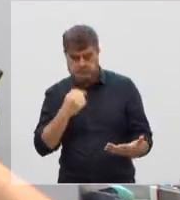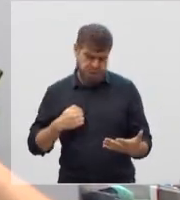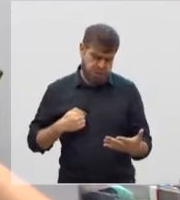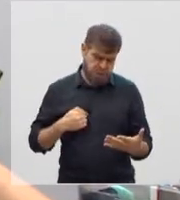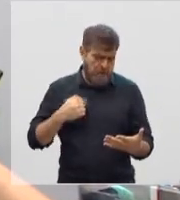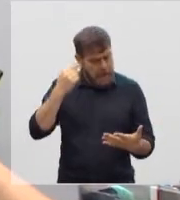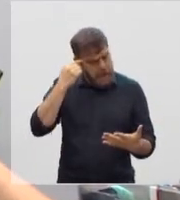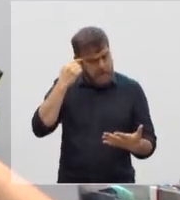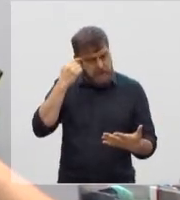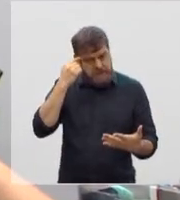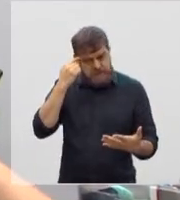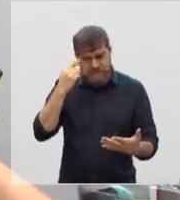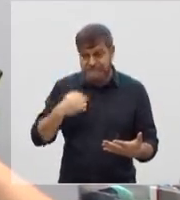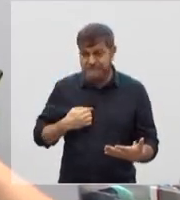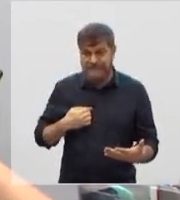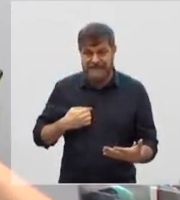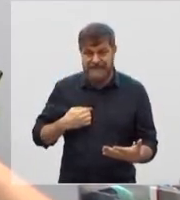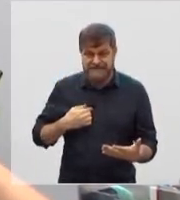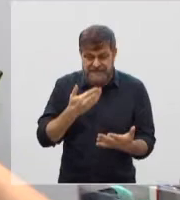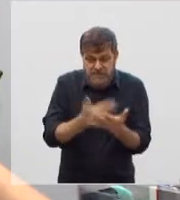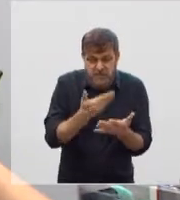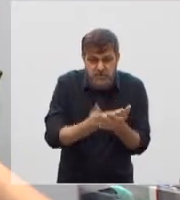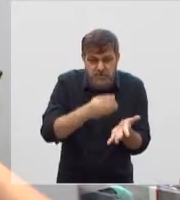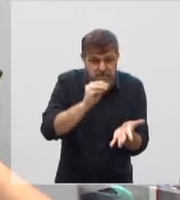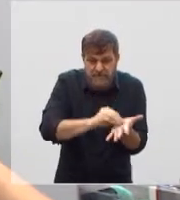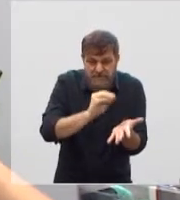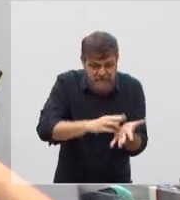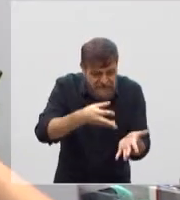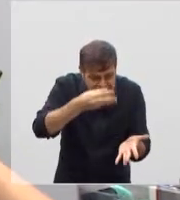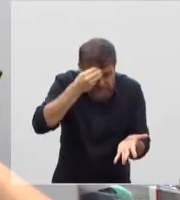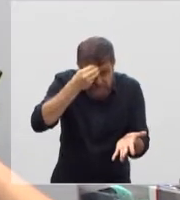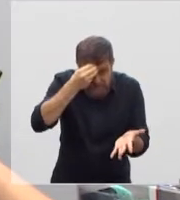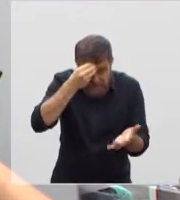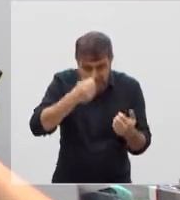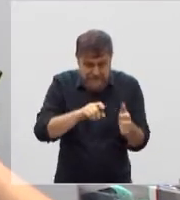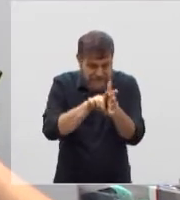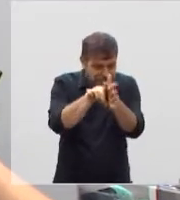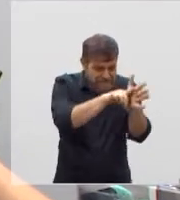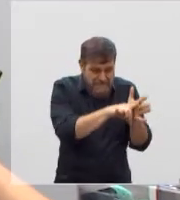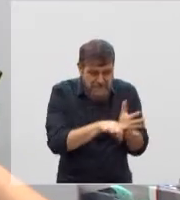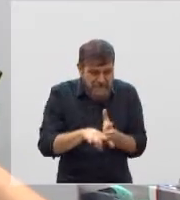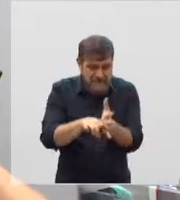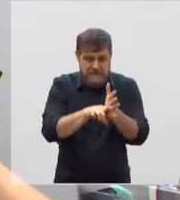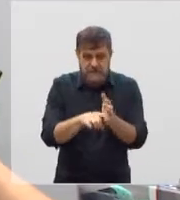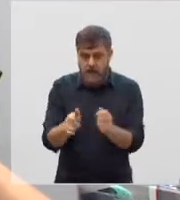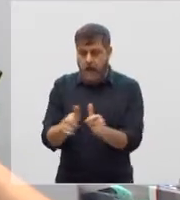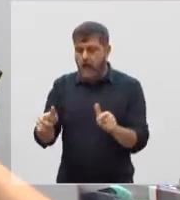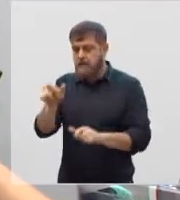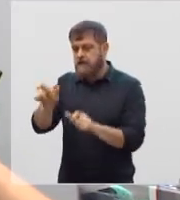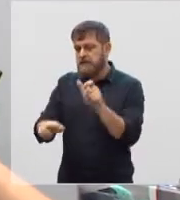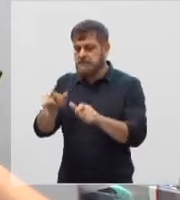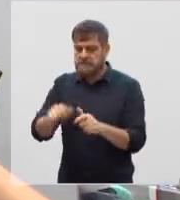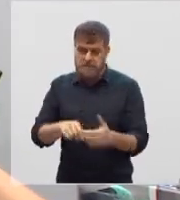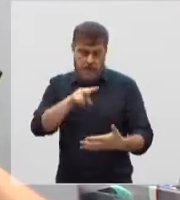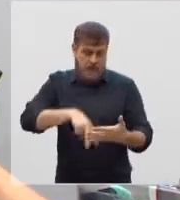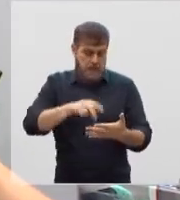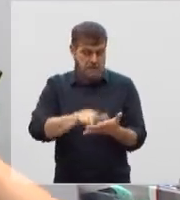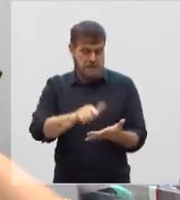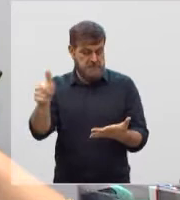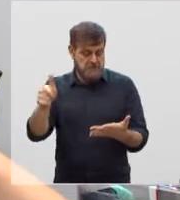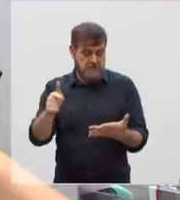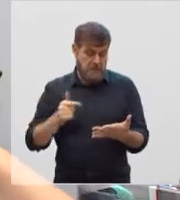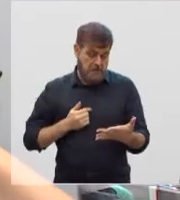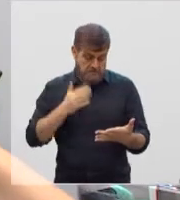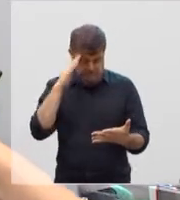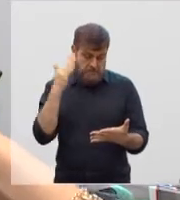Eu acho que é isso, eu penso, mas não tem dado, não tem estudo, não tem trabalho de campo, que a maior parte das pessoas falam isso porque